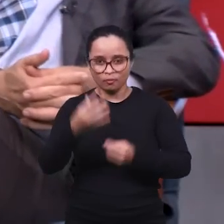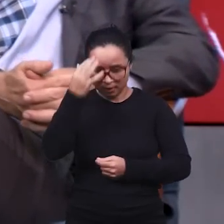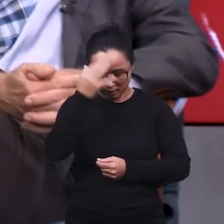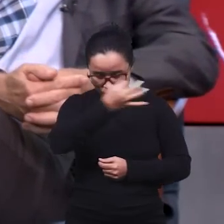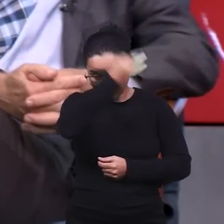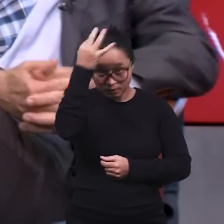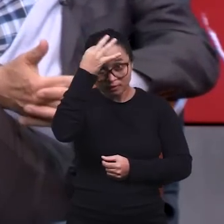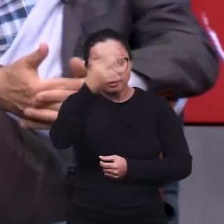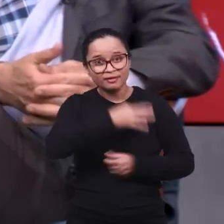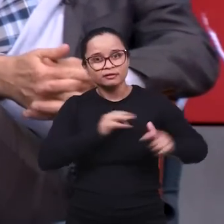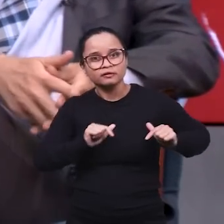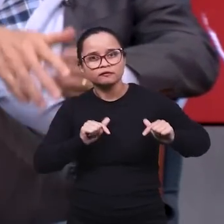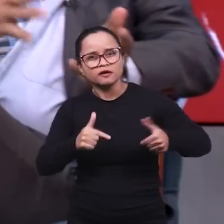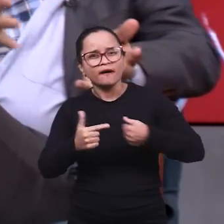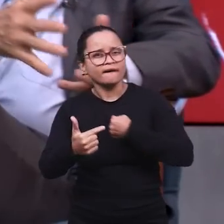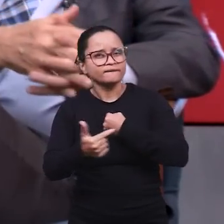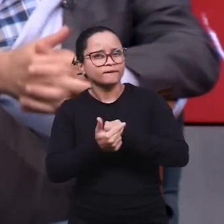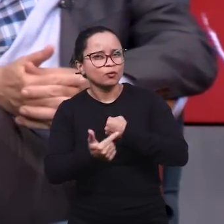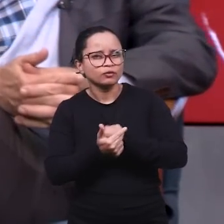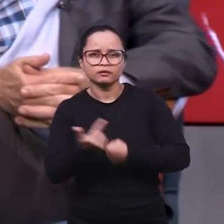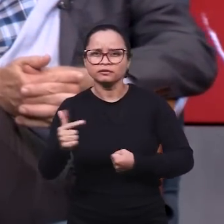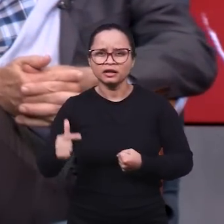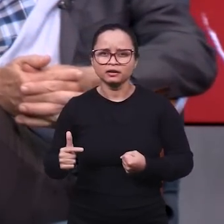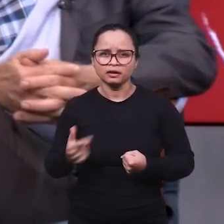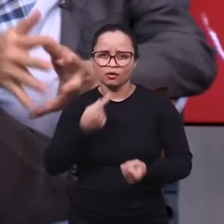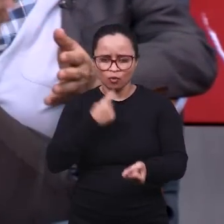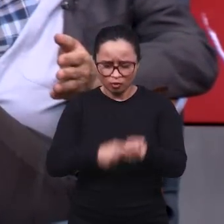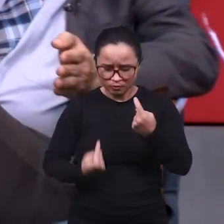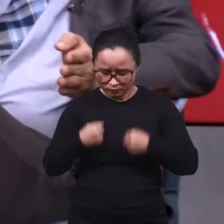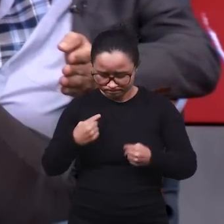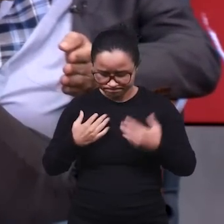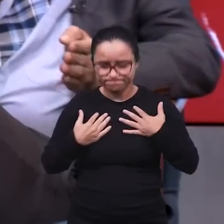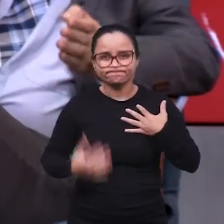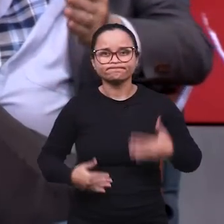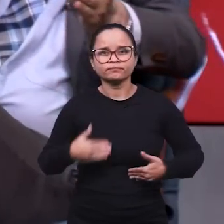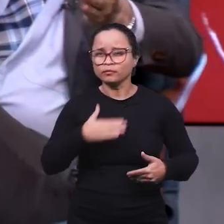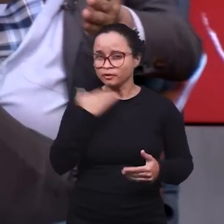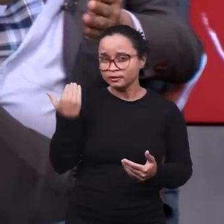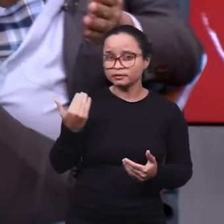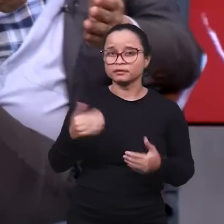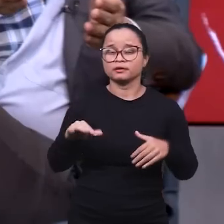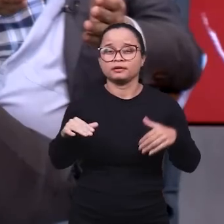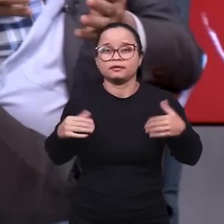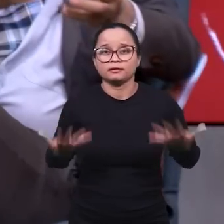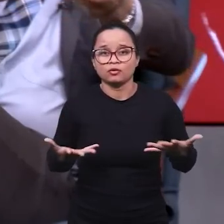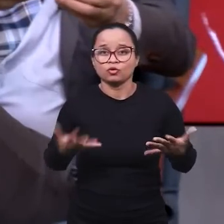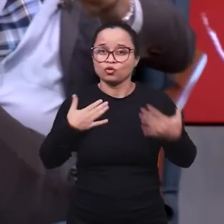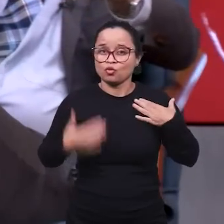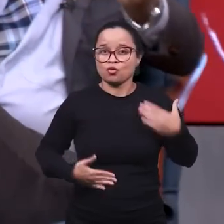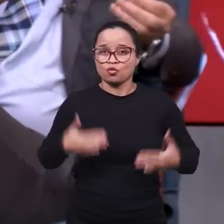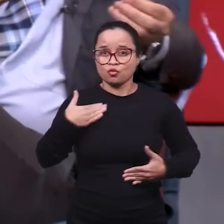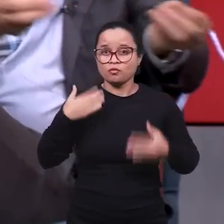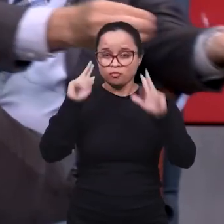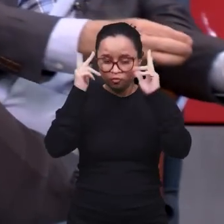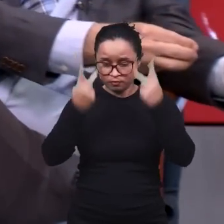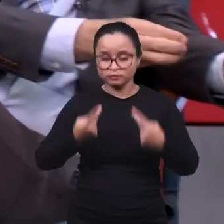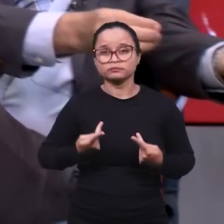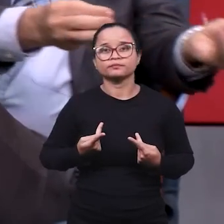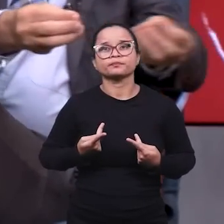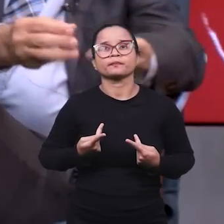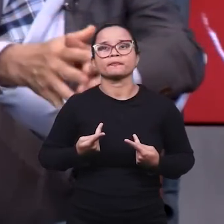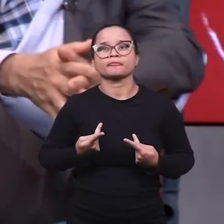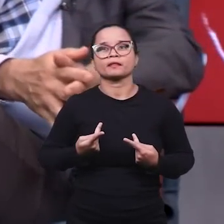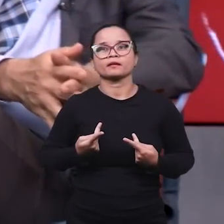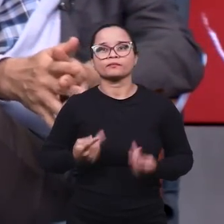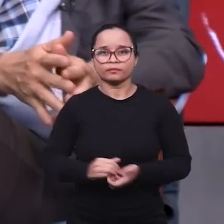função. Ele está morto ou o corpo está morto. O órgão no corpo humano, vou pegar o corpo humano, que a